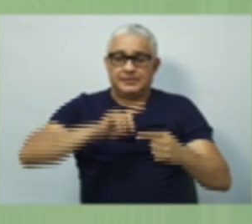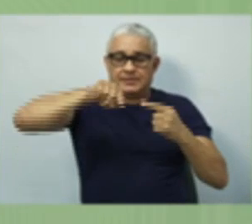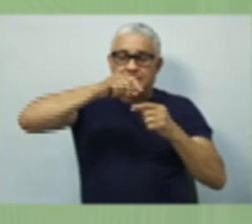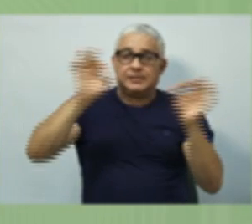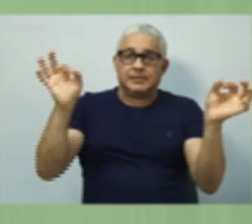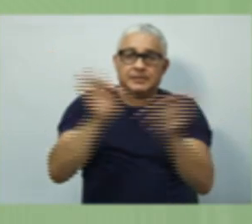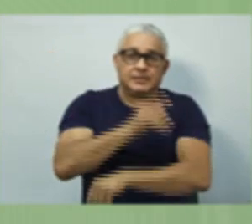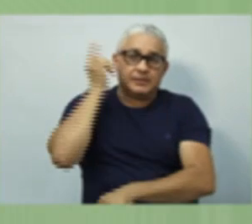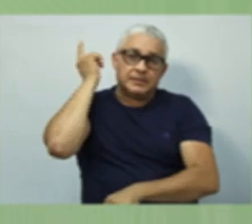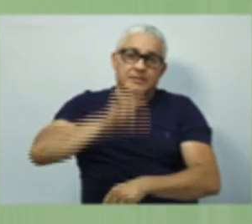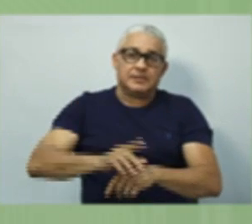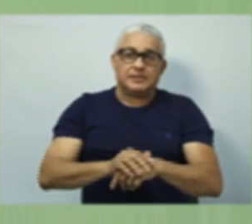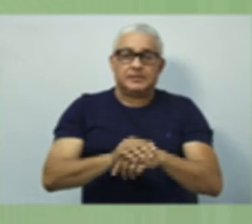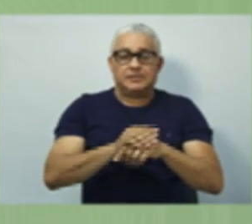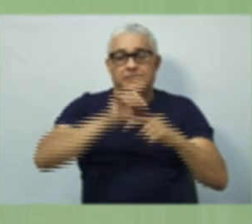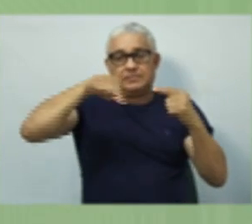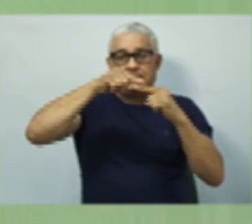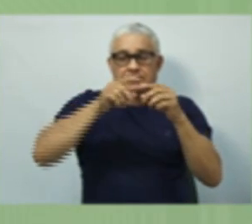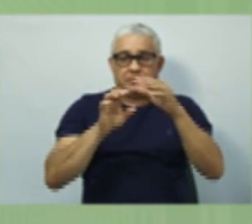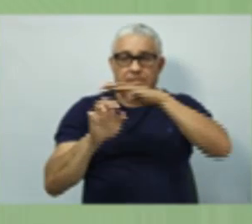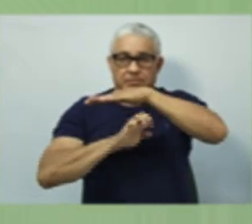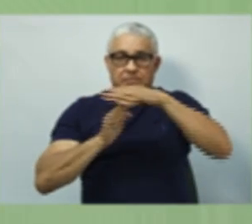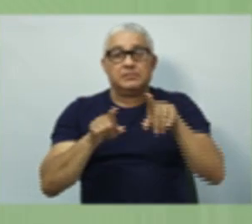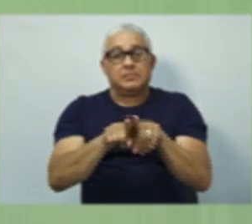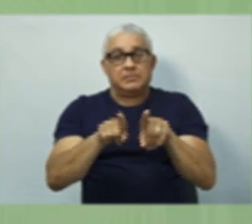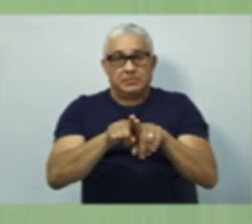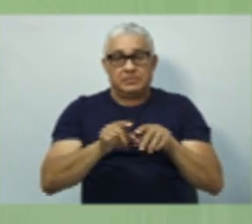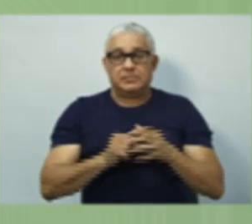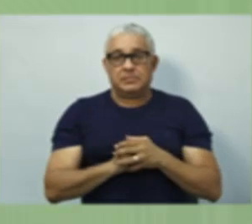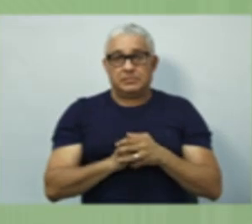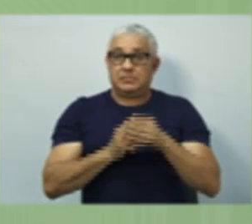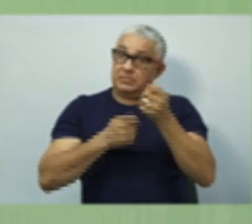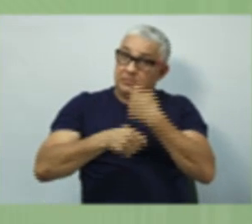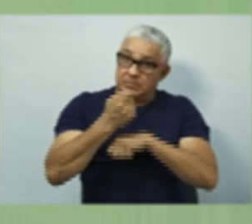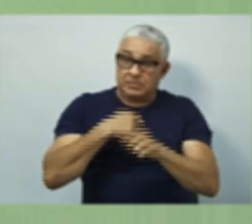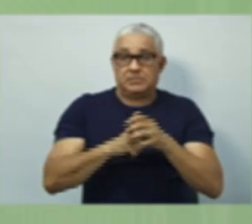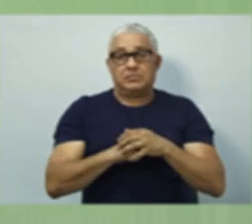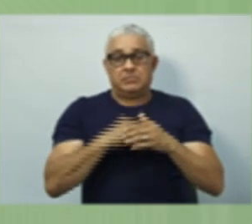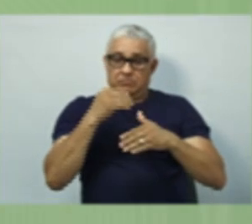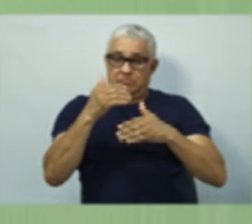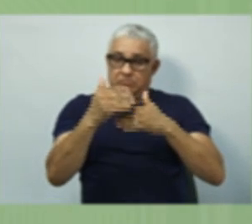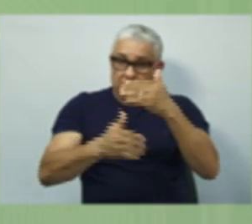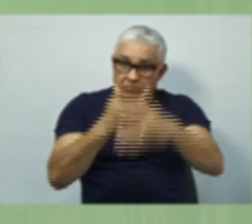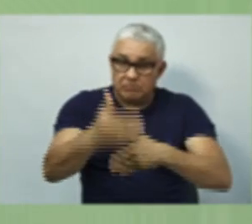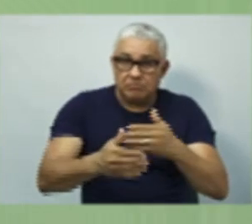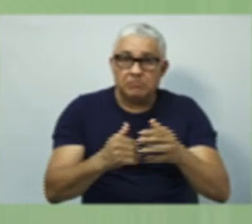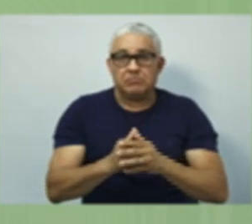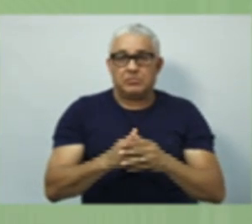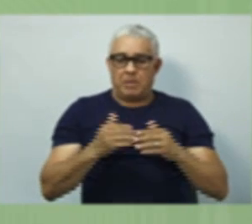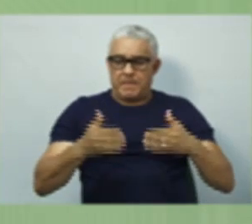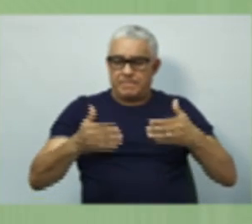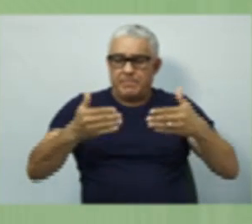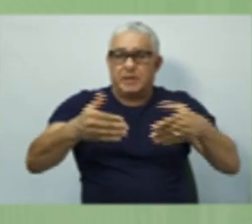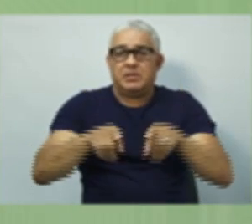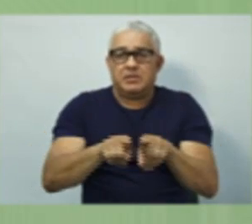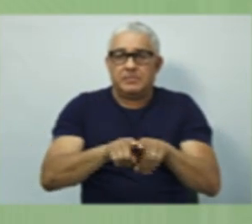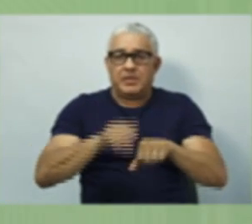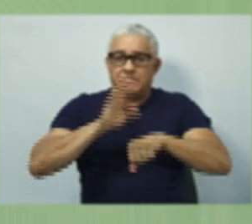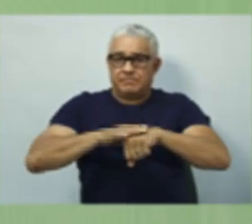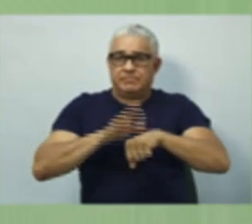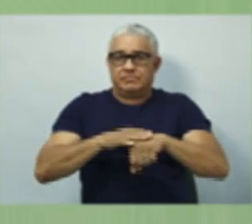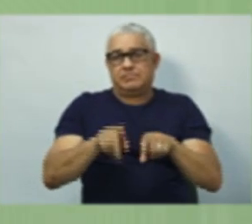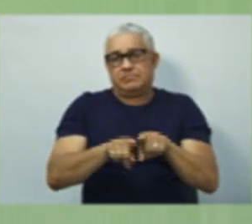objetivos organizacionais. E também que a administração é o processo de tomar e colocar em